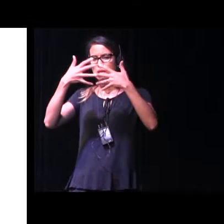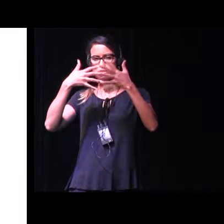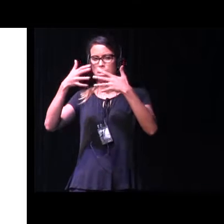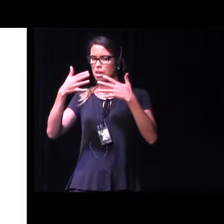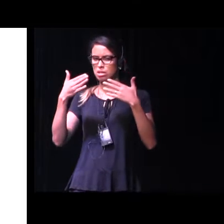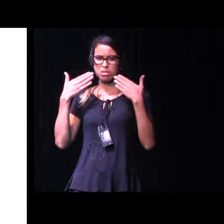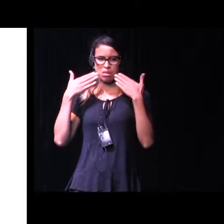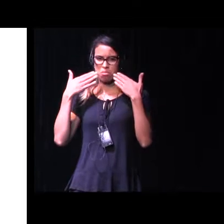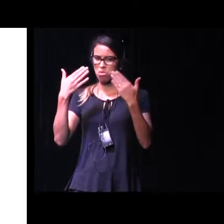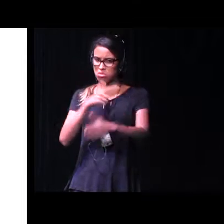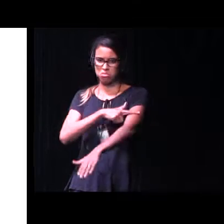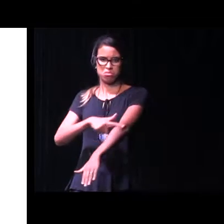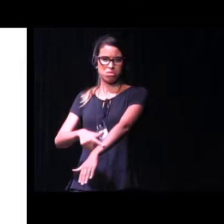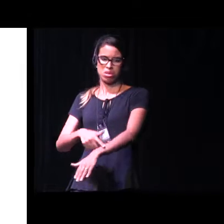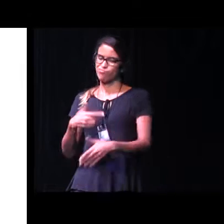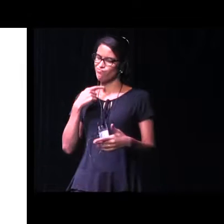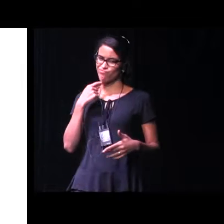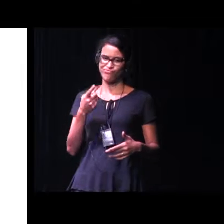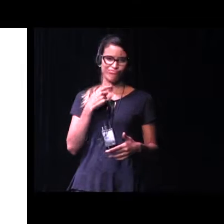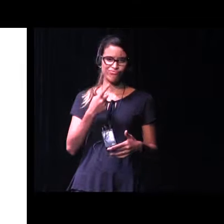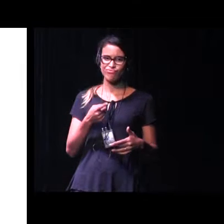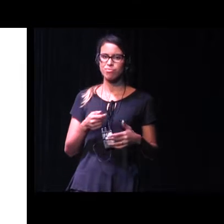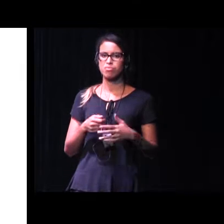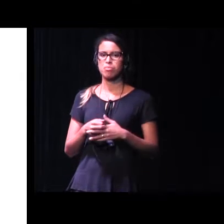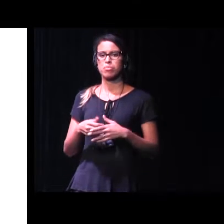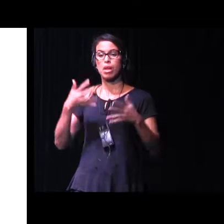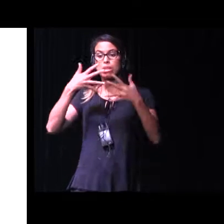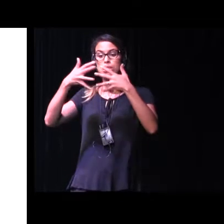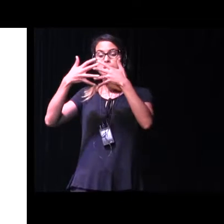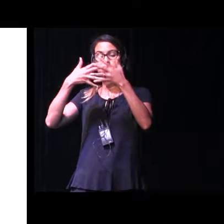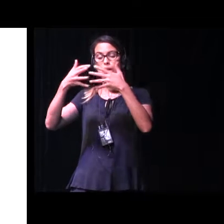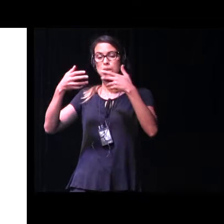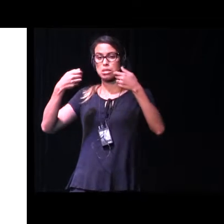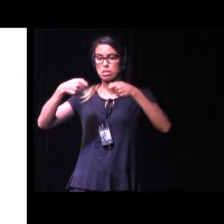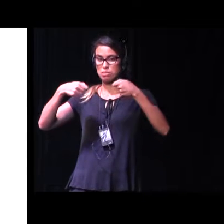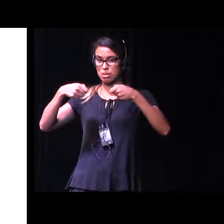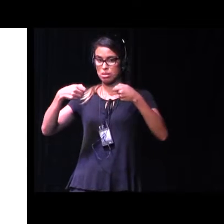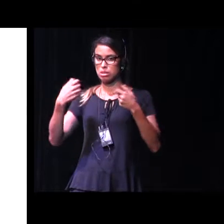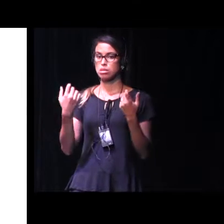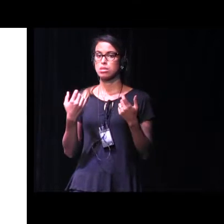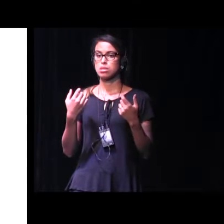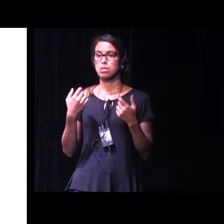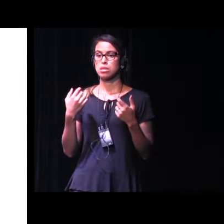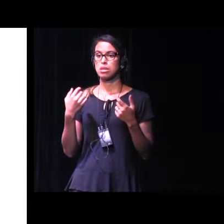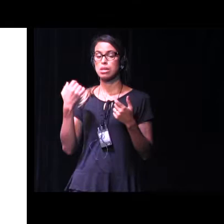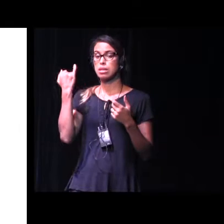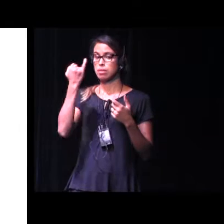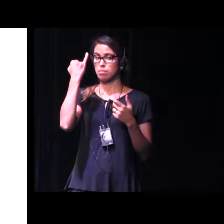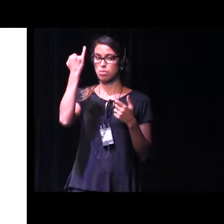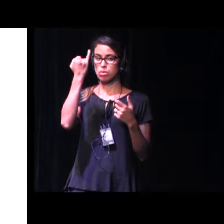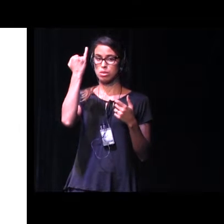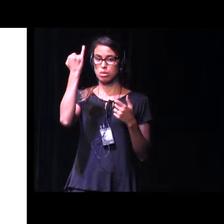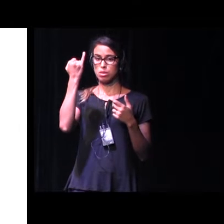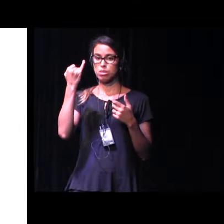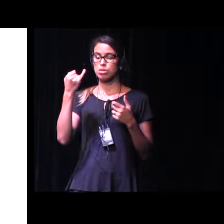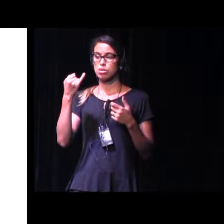que a transparência não serve para educar. A transparência deve ser um elemento que constitui